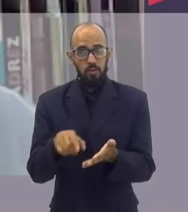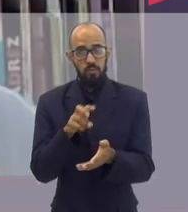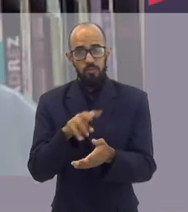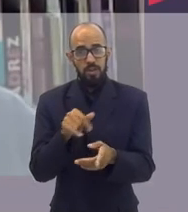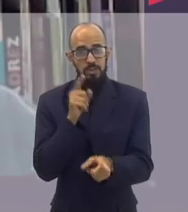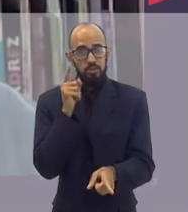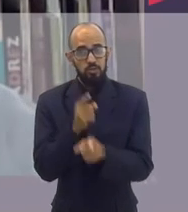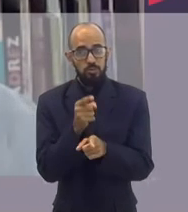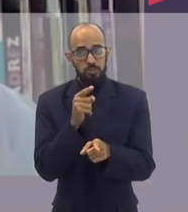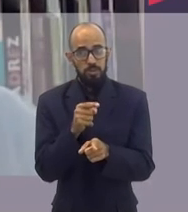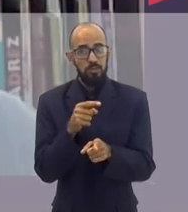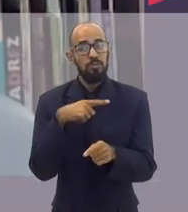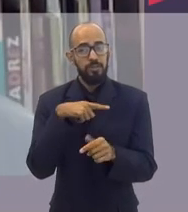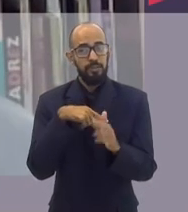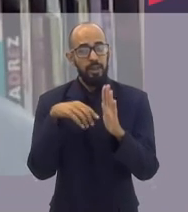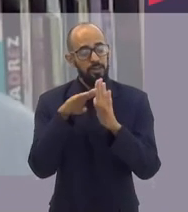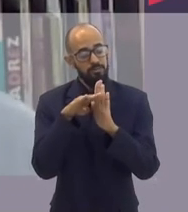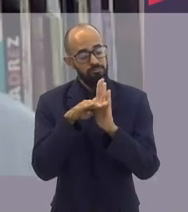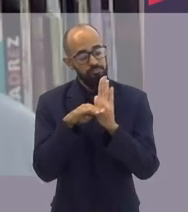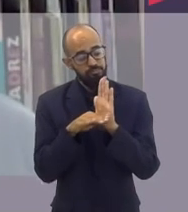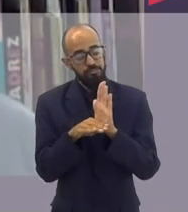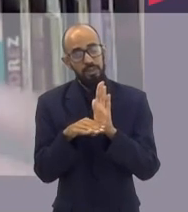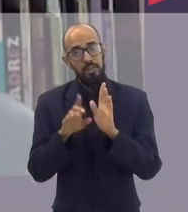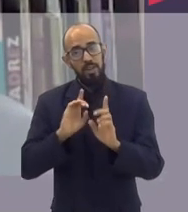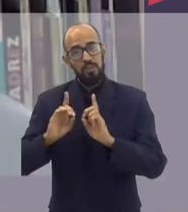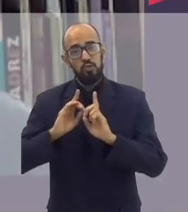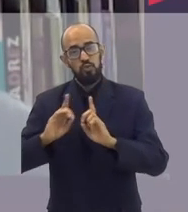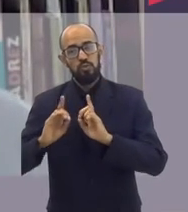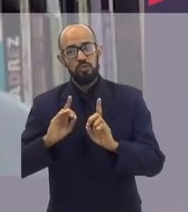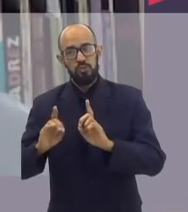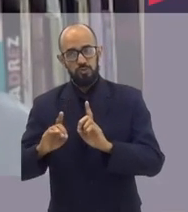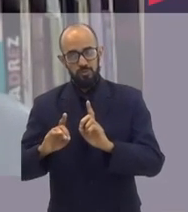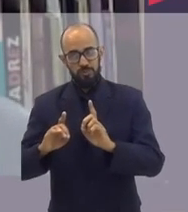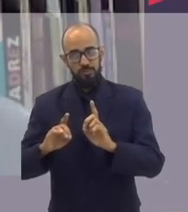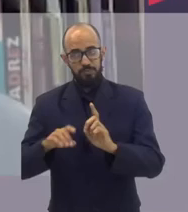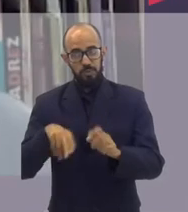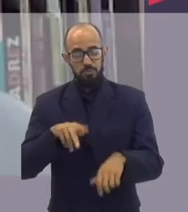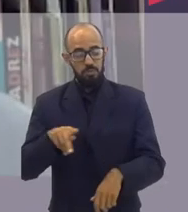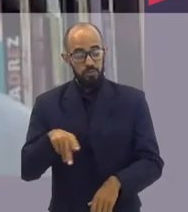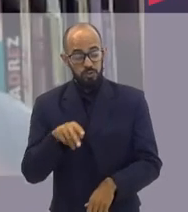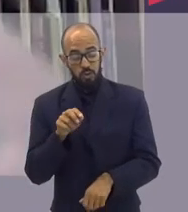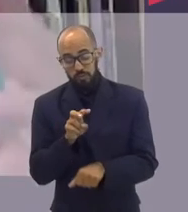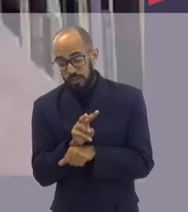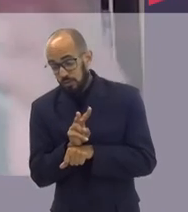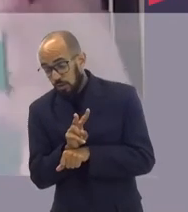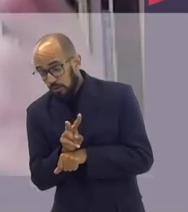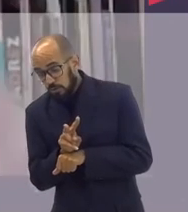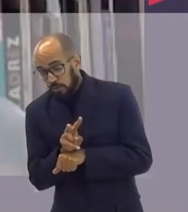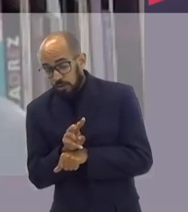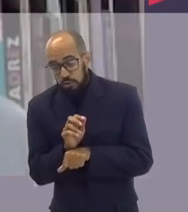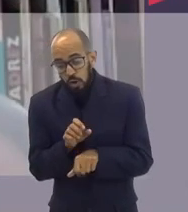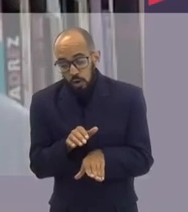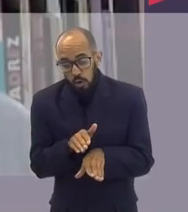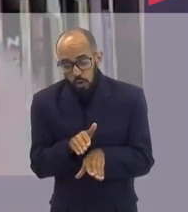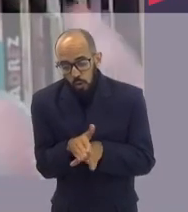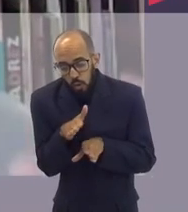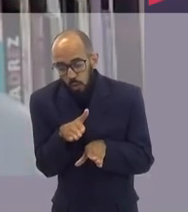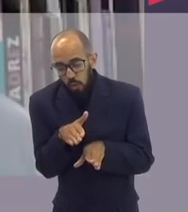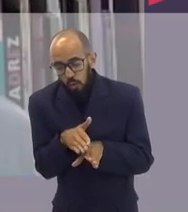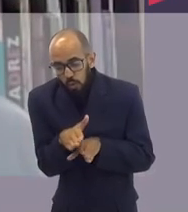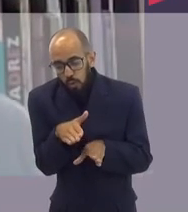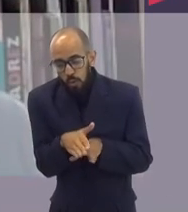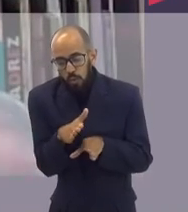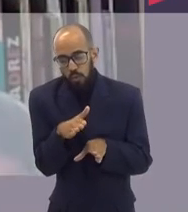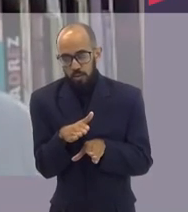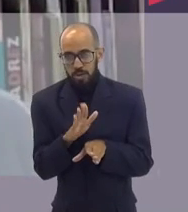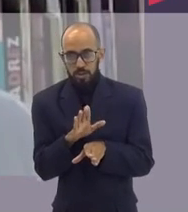vão descobrindo que as fases existem, né? E discutem cada fase um a um. E o professor só fica ali guiando, né, como se fosse